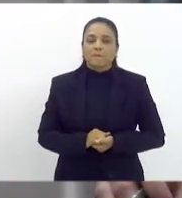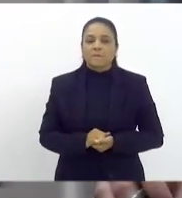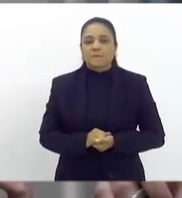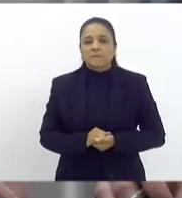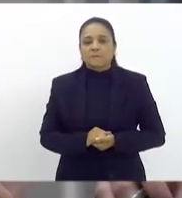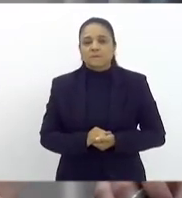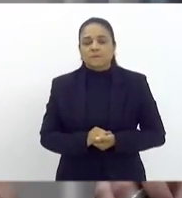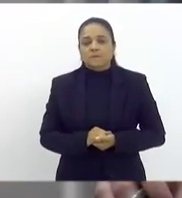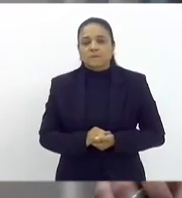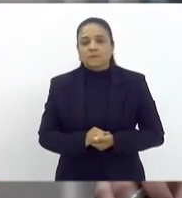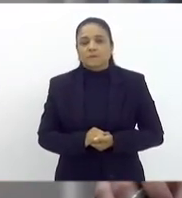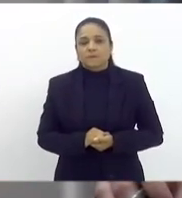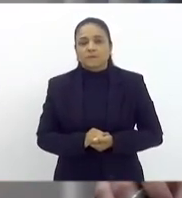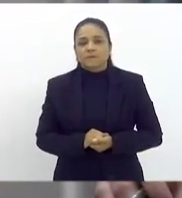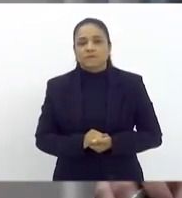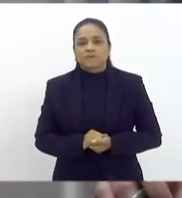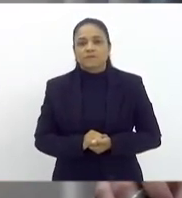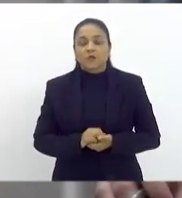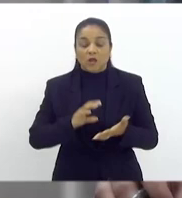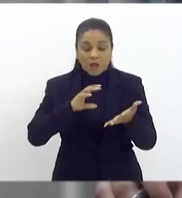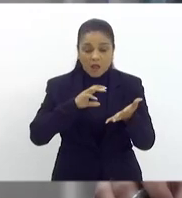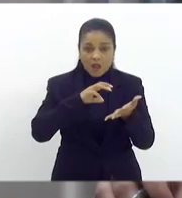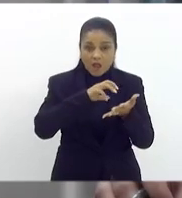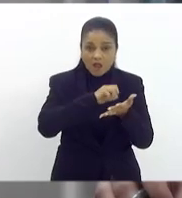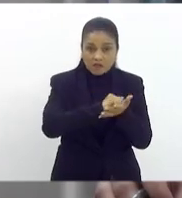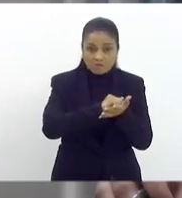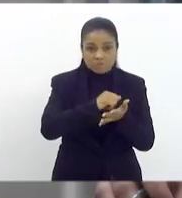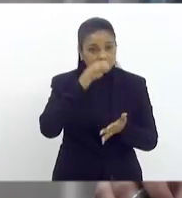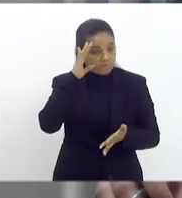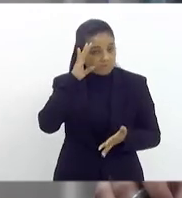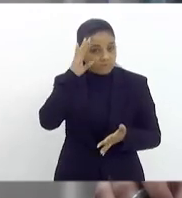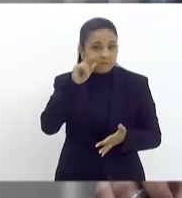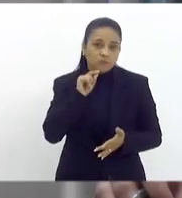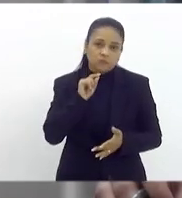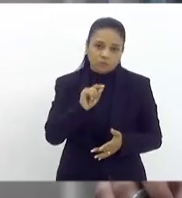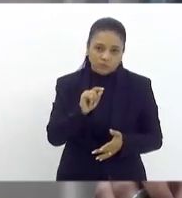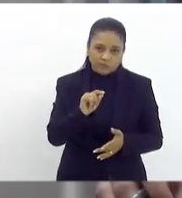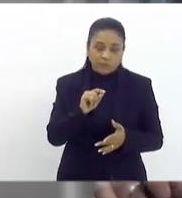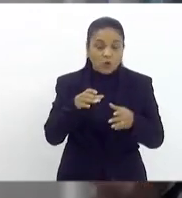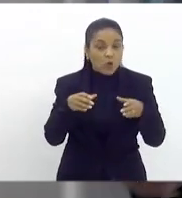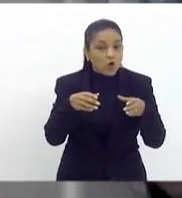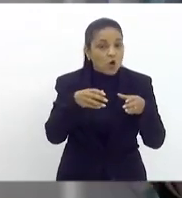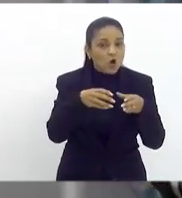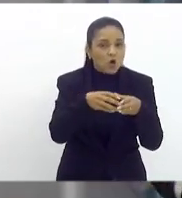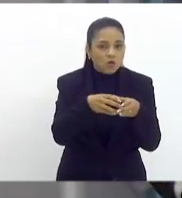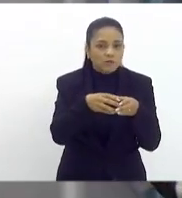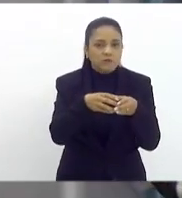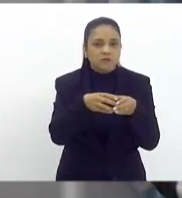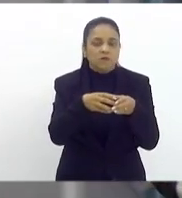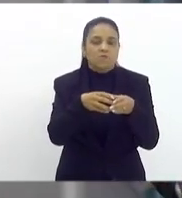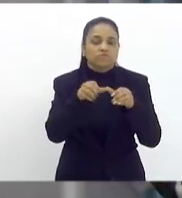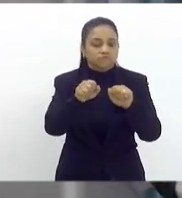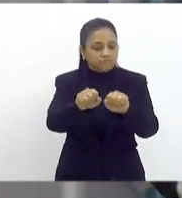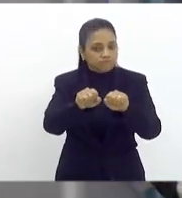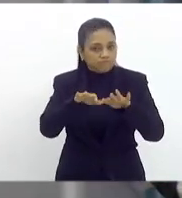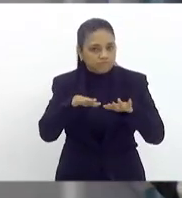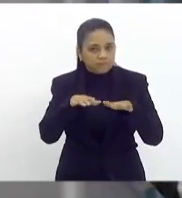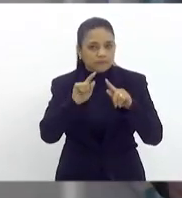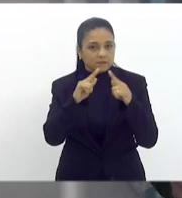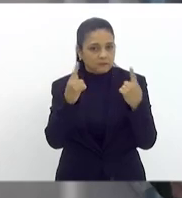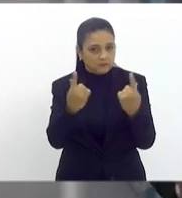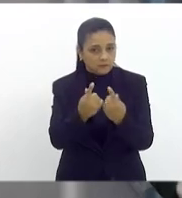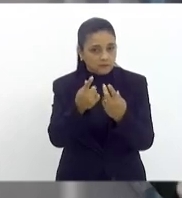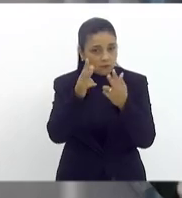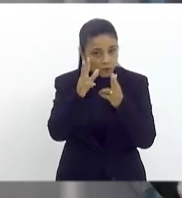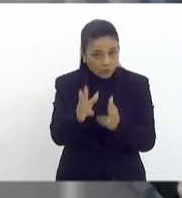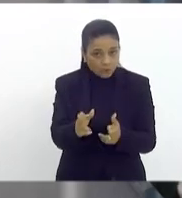Agora, fazendo um registro fundamental de que essa comissão, assim como toda a Assembleia Legislativa, é